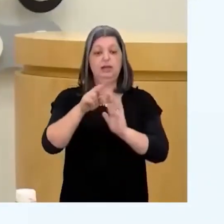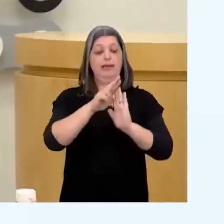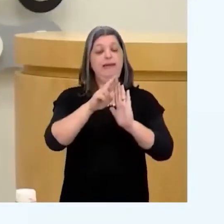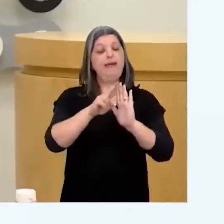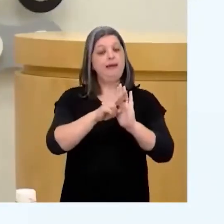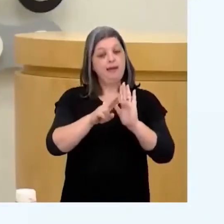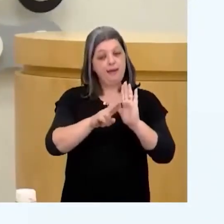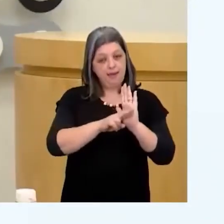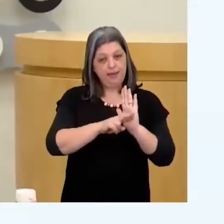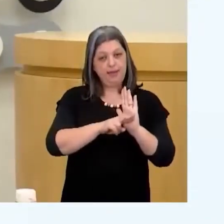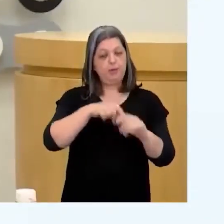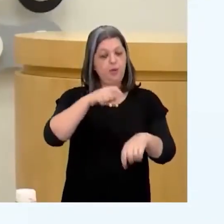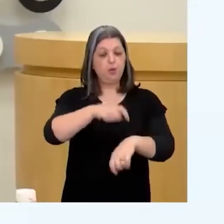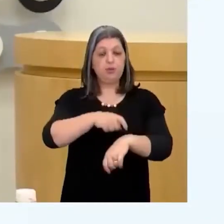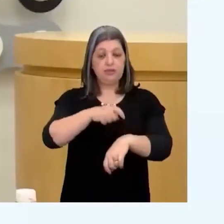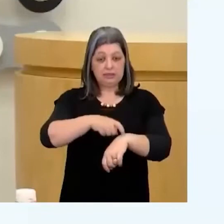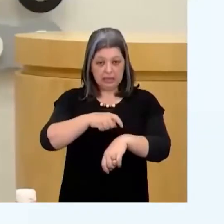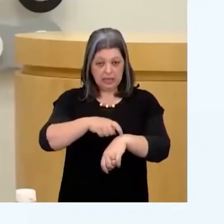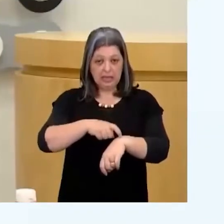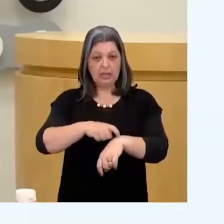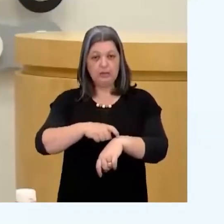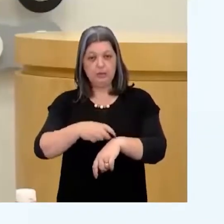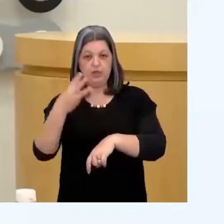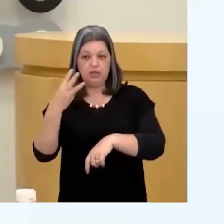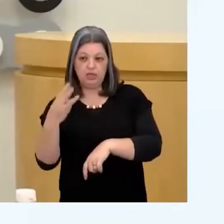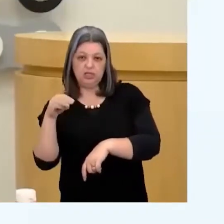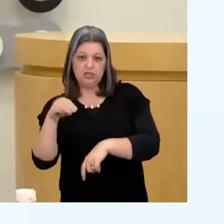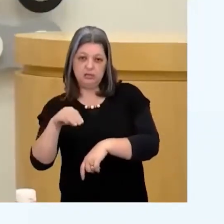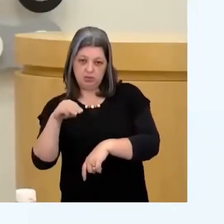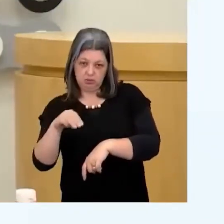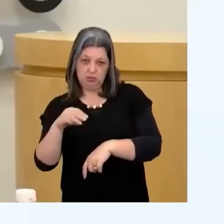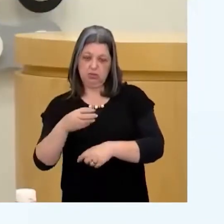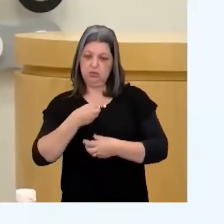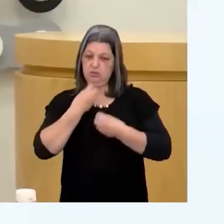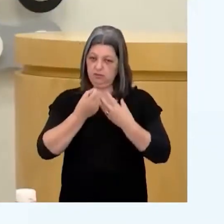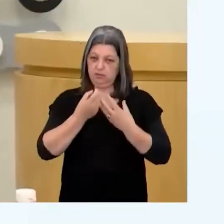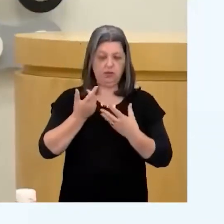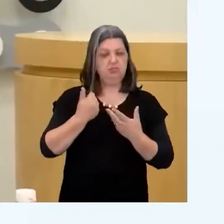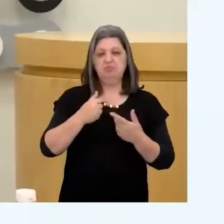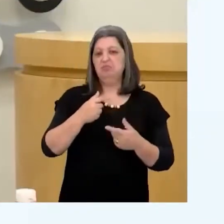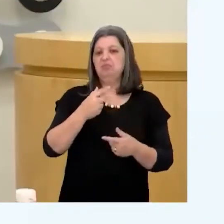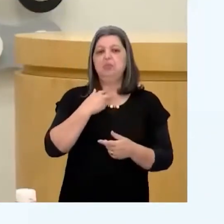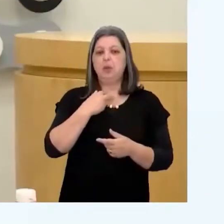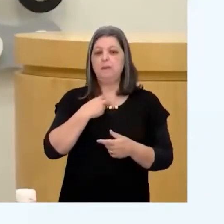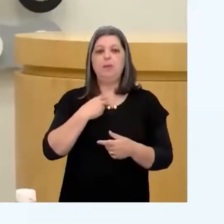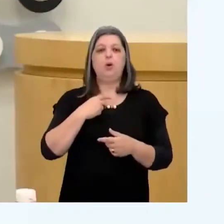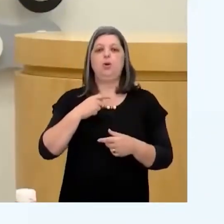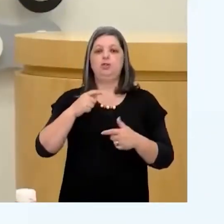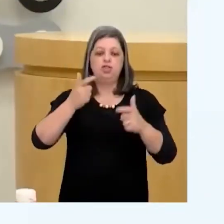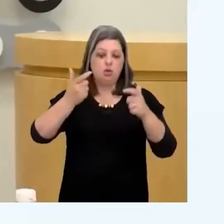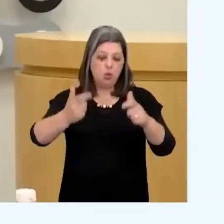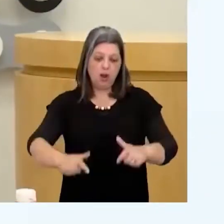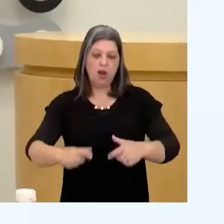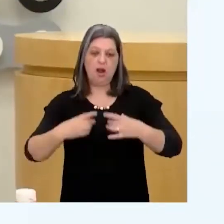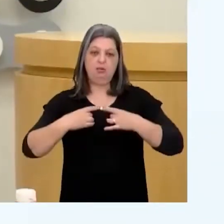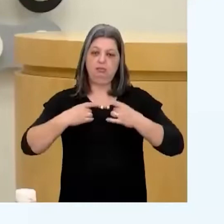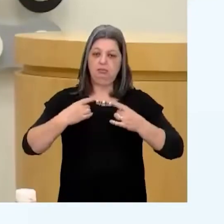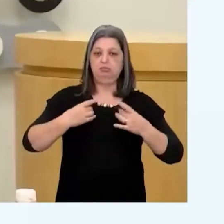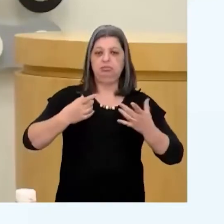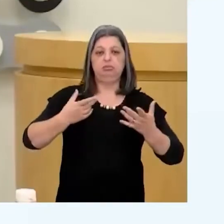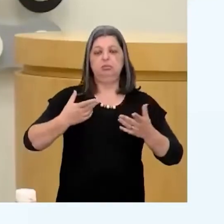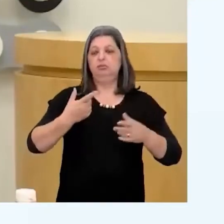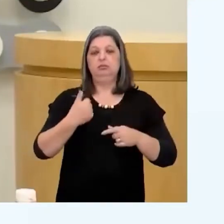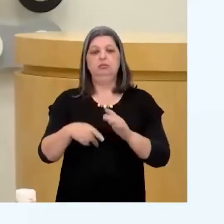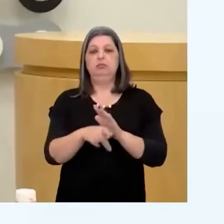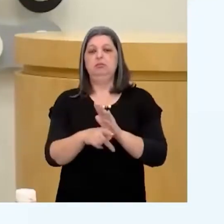com tempo de falar, que são 3 minutos, sem usar adereços, figurinos, cenários, poesias autorais.